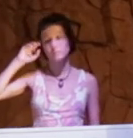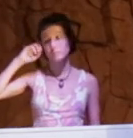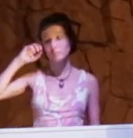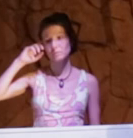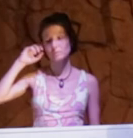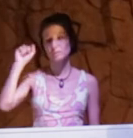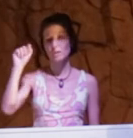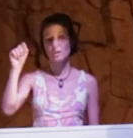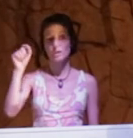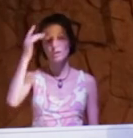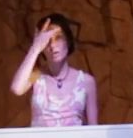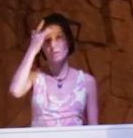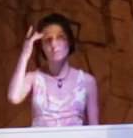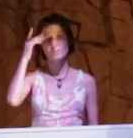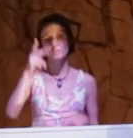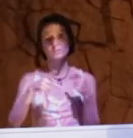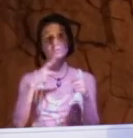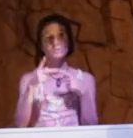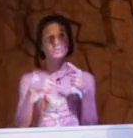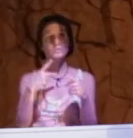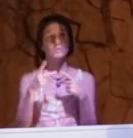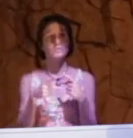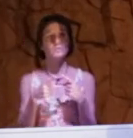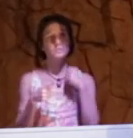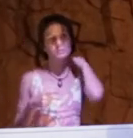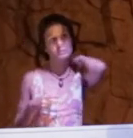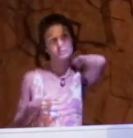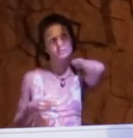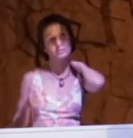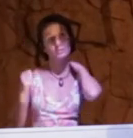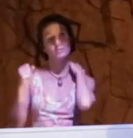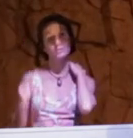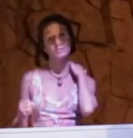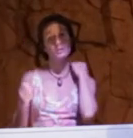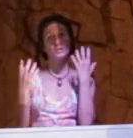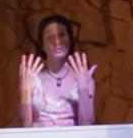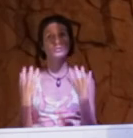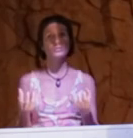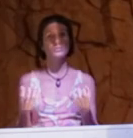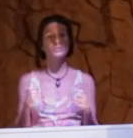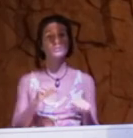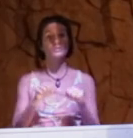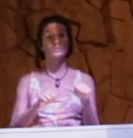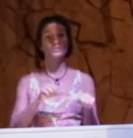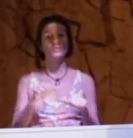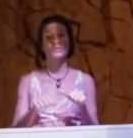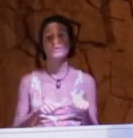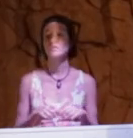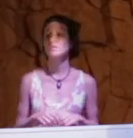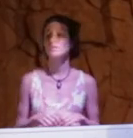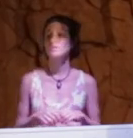quem está falando, de onde está falando, né, para poder dar conta, para poder participar e contribuir com aquilo também. Então é a minha